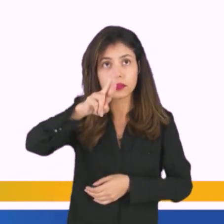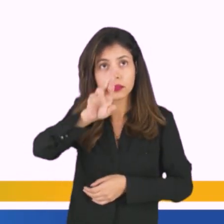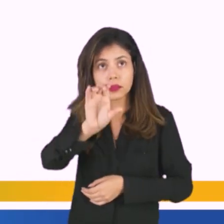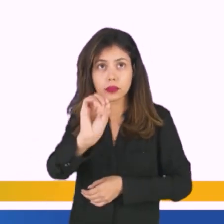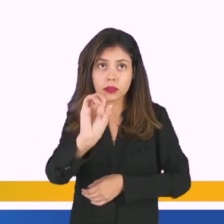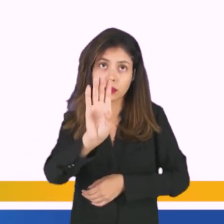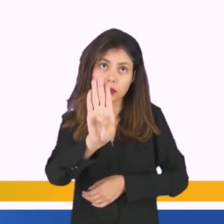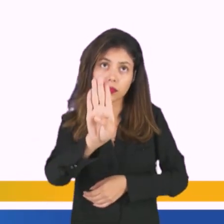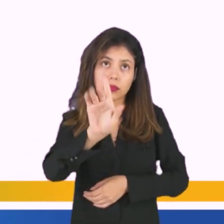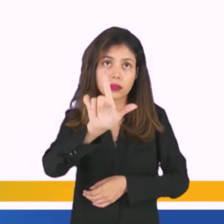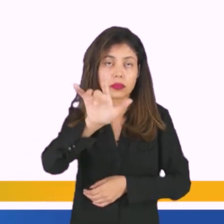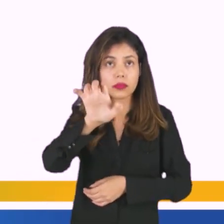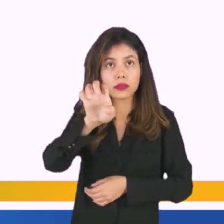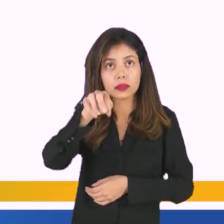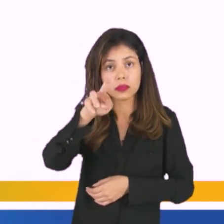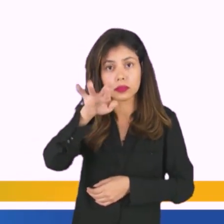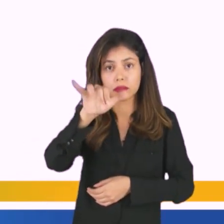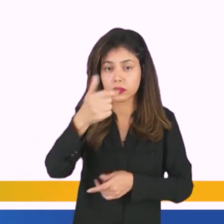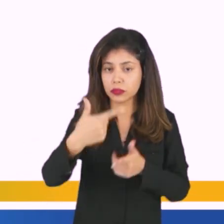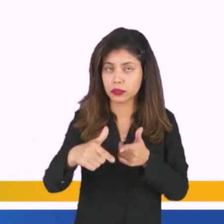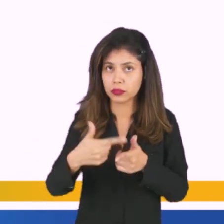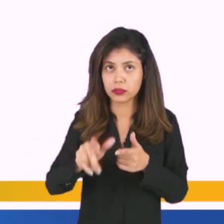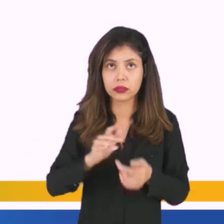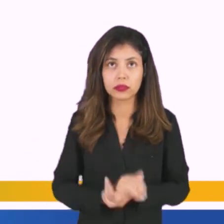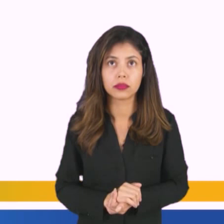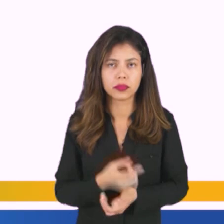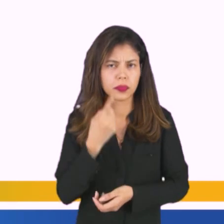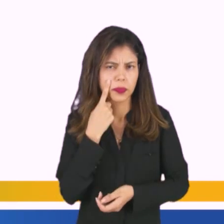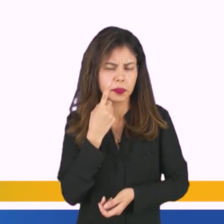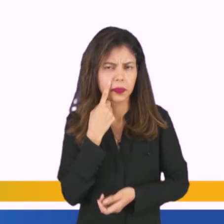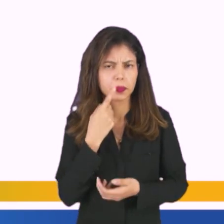for avaliar um frasco que tem